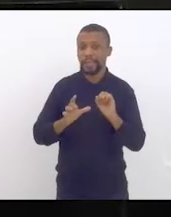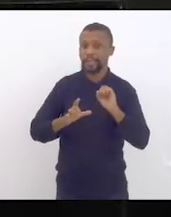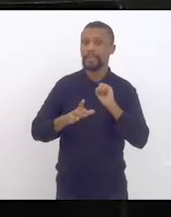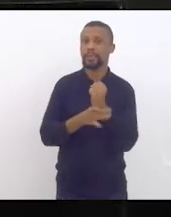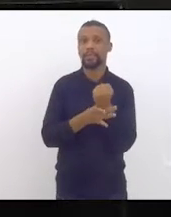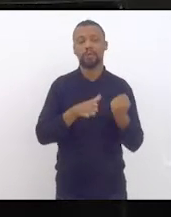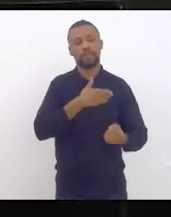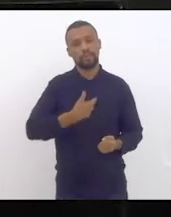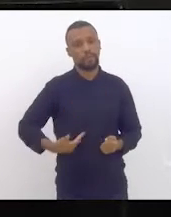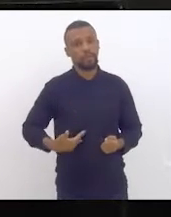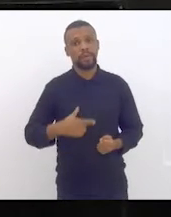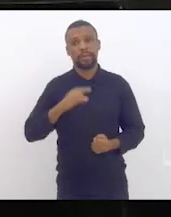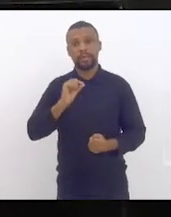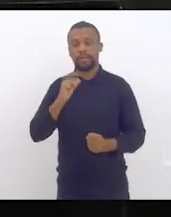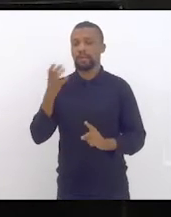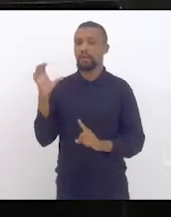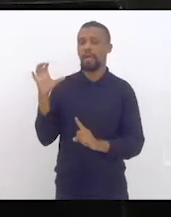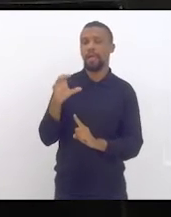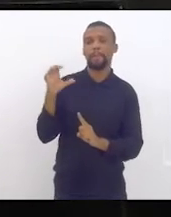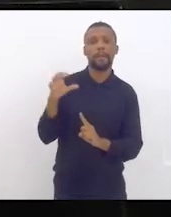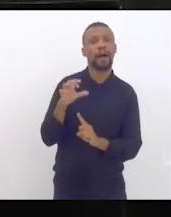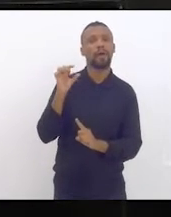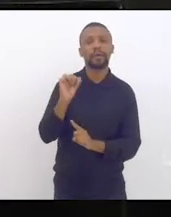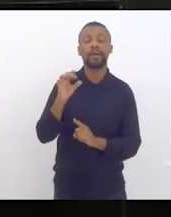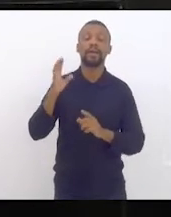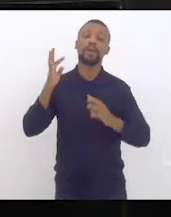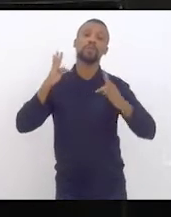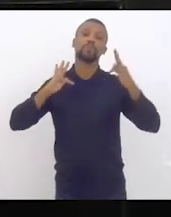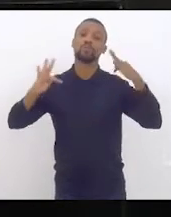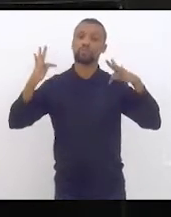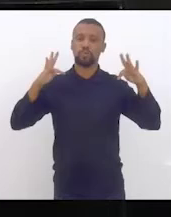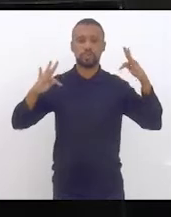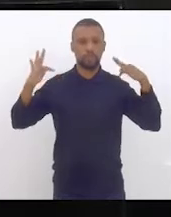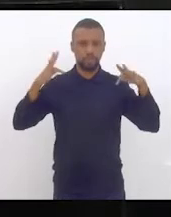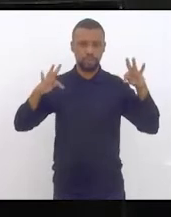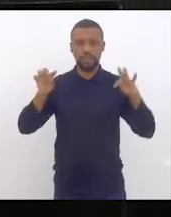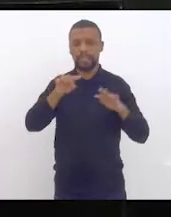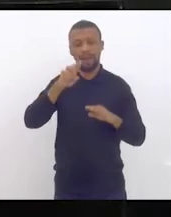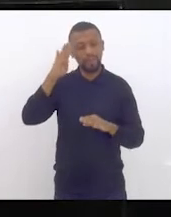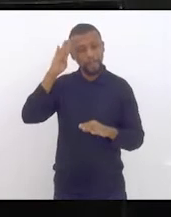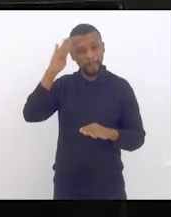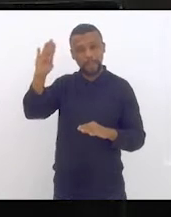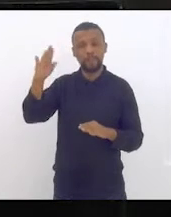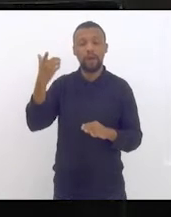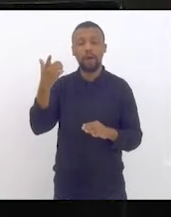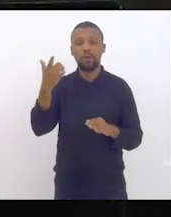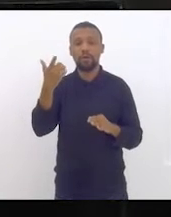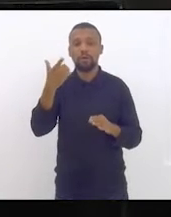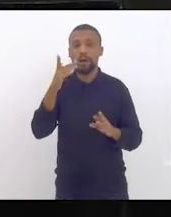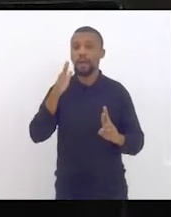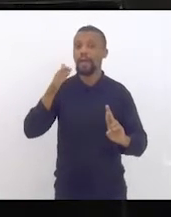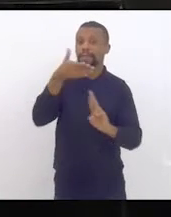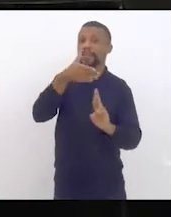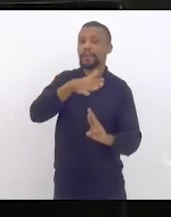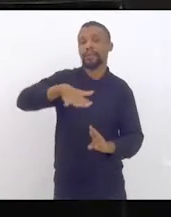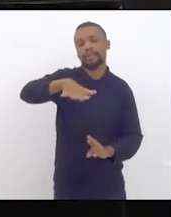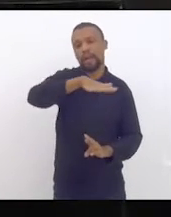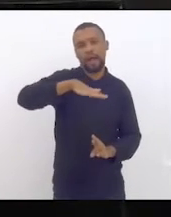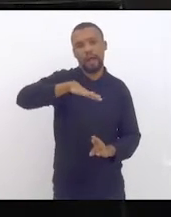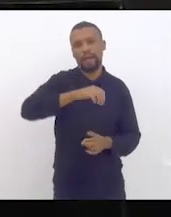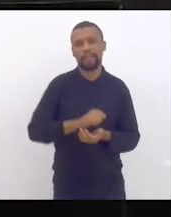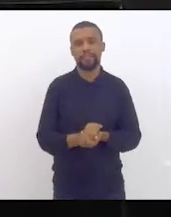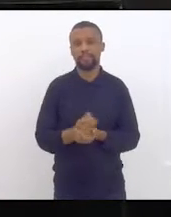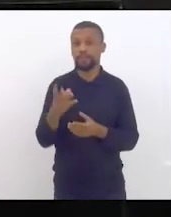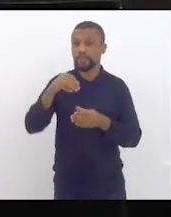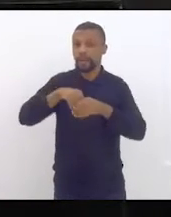pública que diretamente impacta no turismo que é o grande atrativo da região dentre as